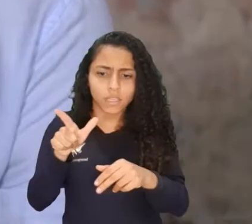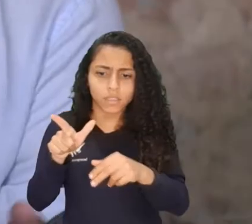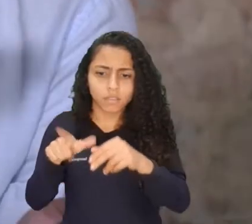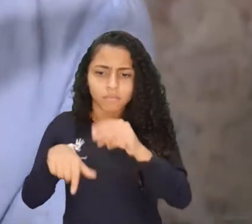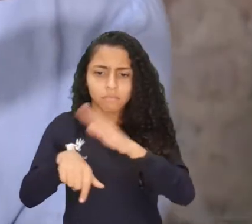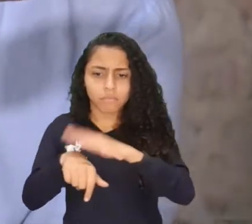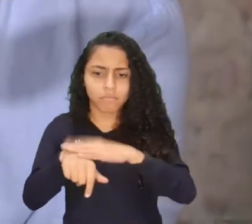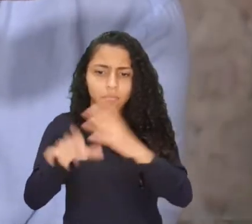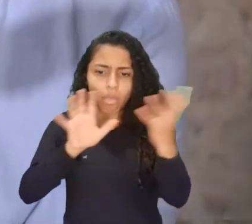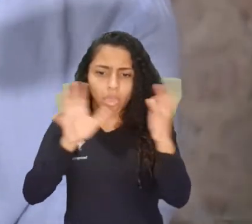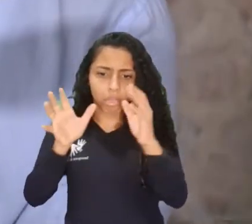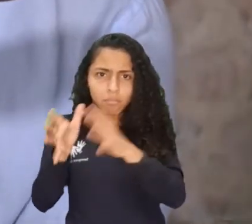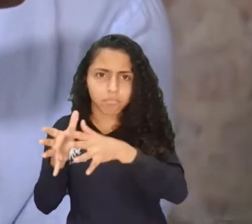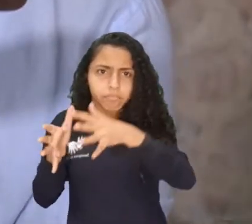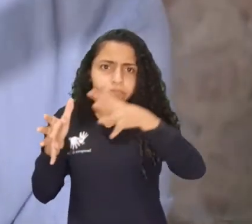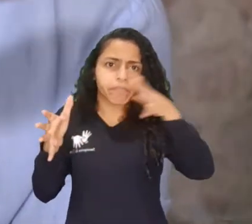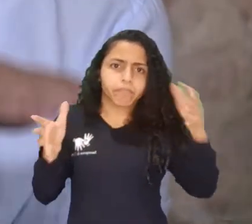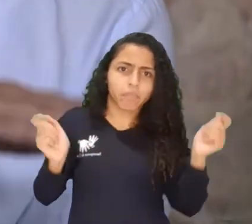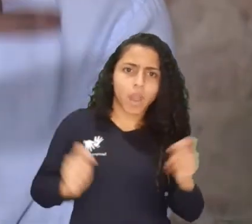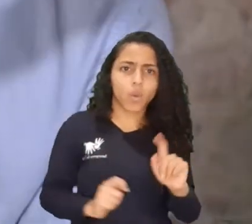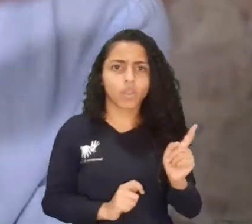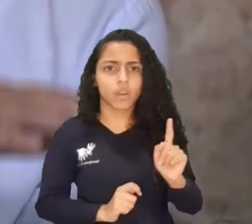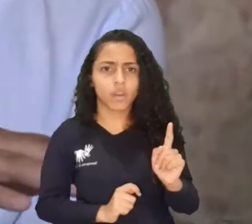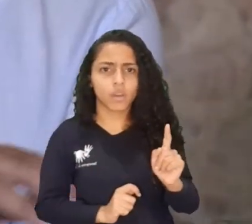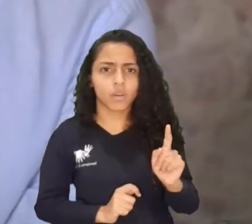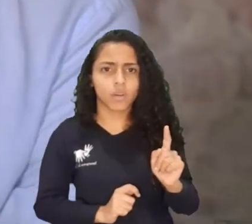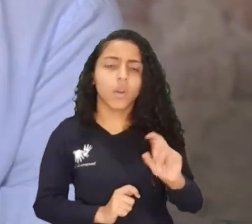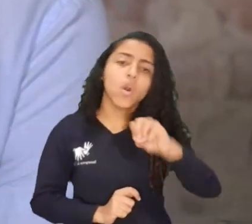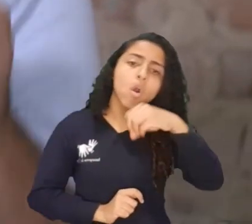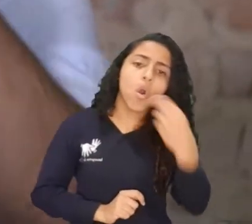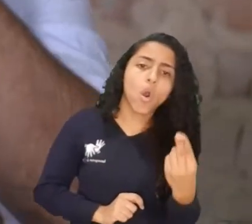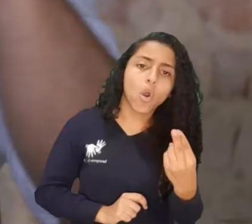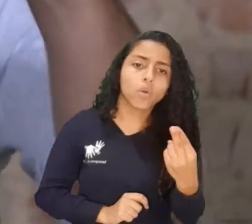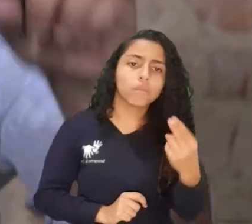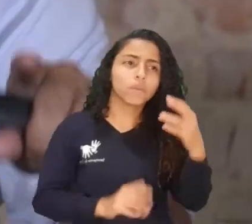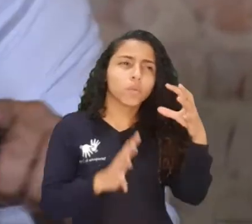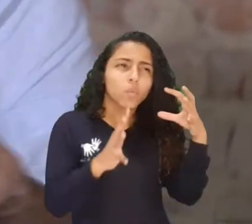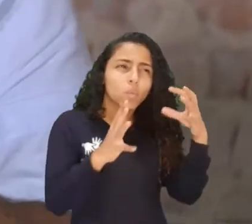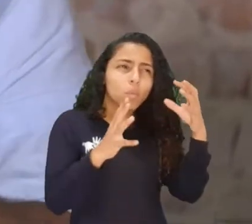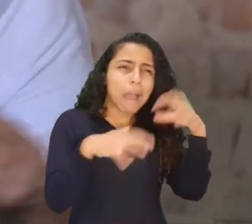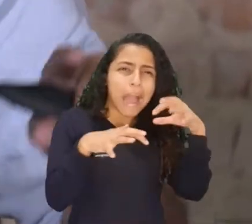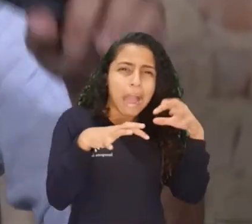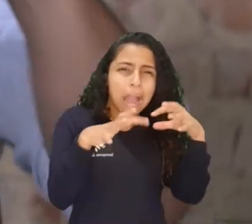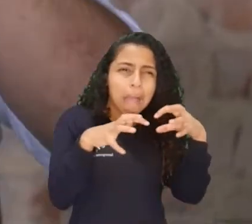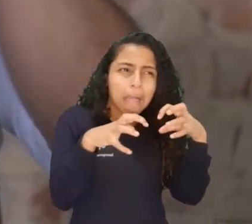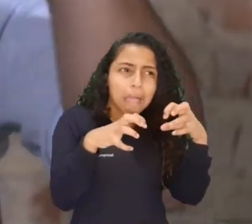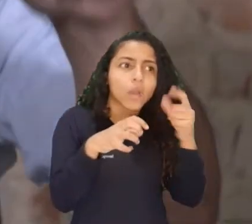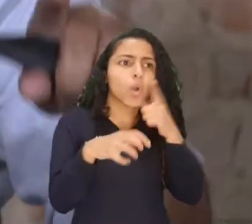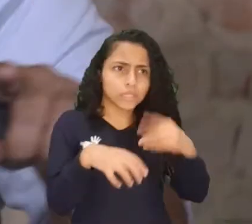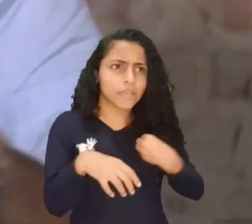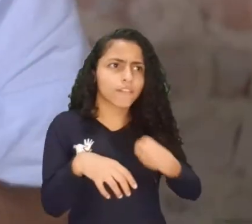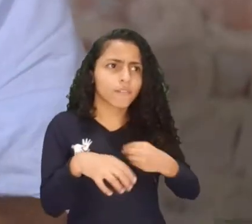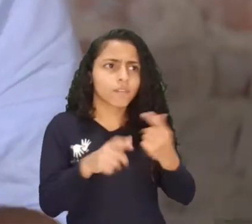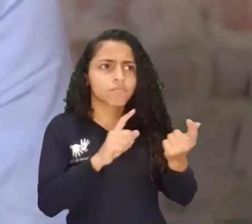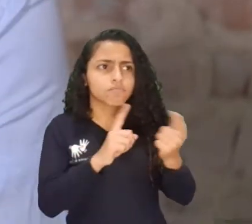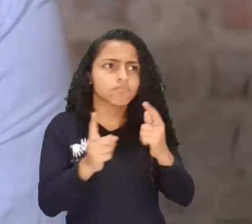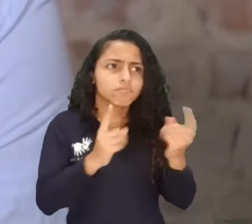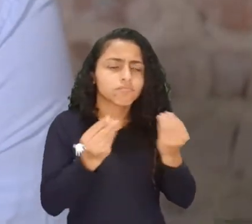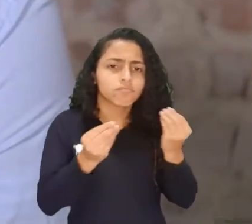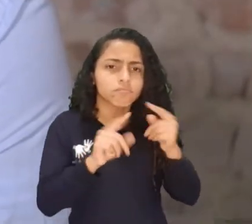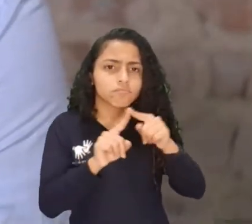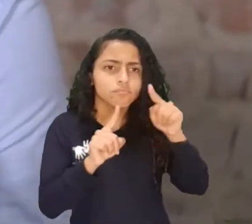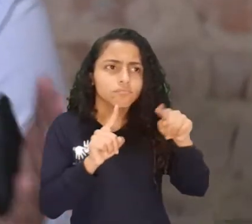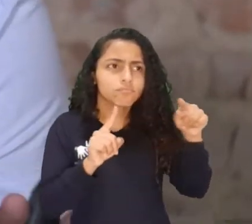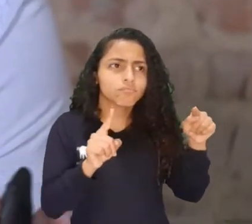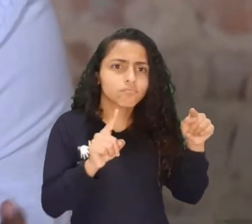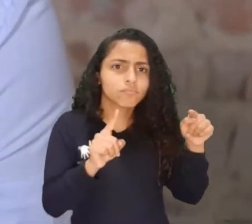temperatura, de quanto a quanto ela sobrevive numa determinada faixa de umidade, entender essa relação, que no meu caso aqui tem 2